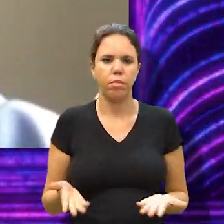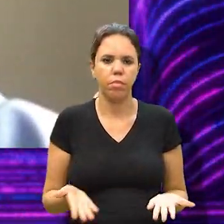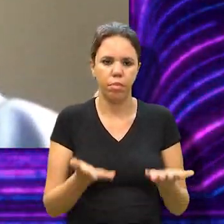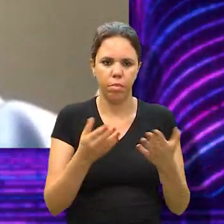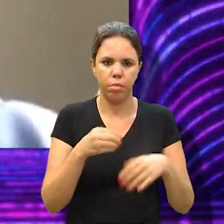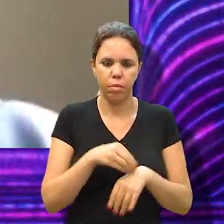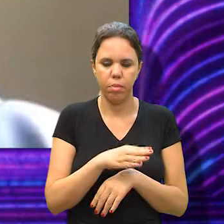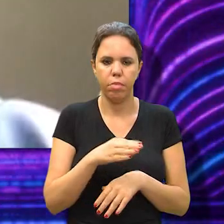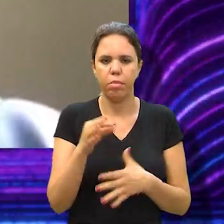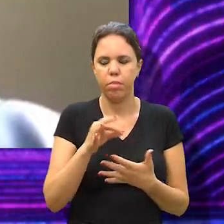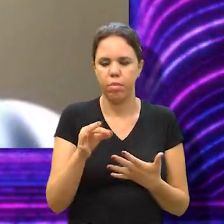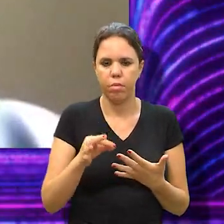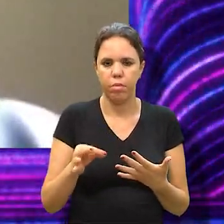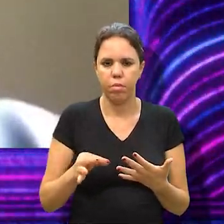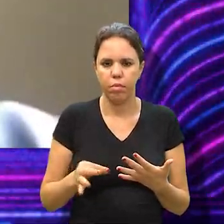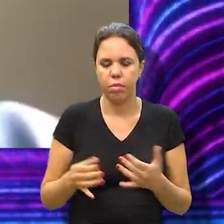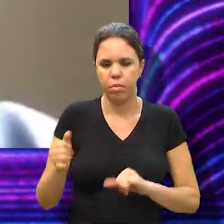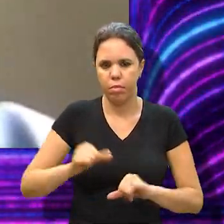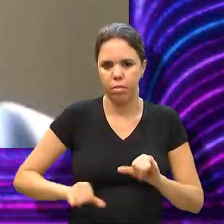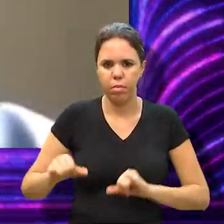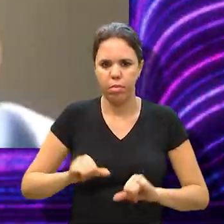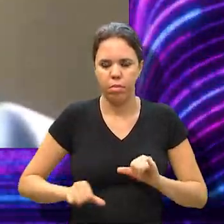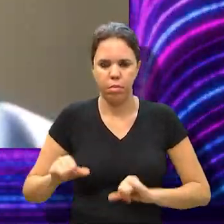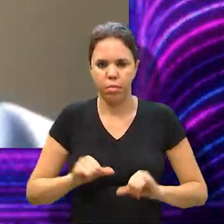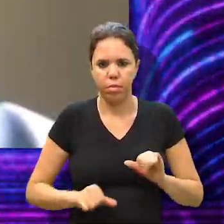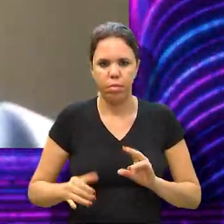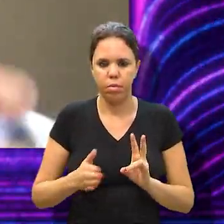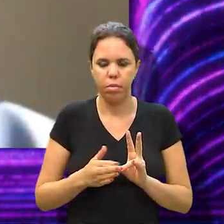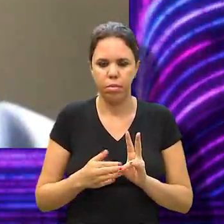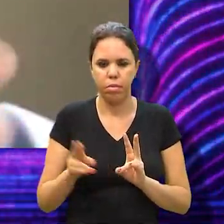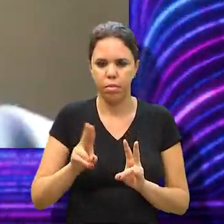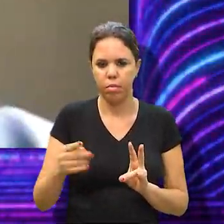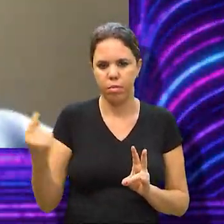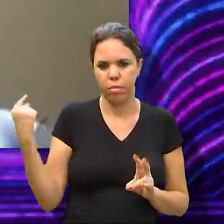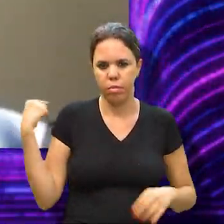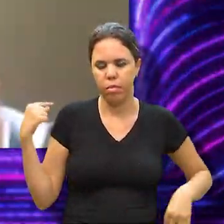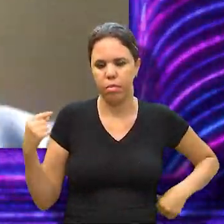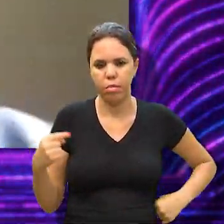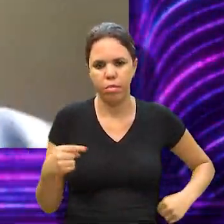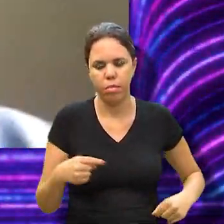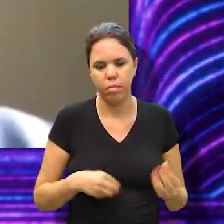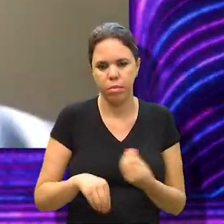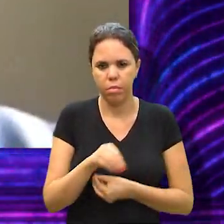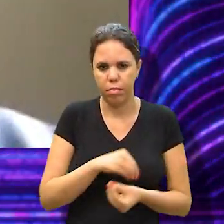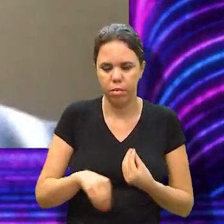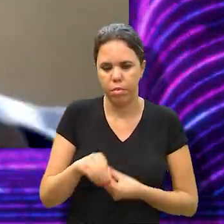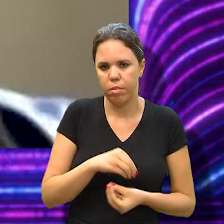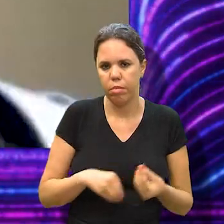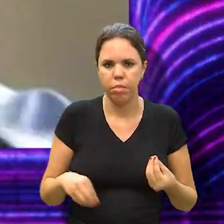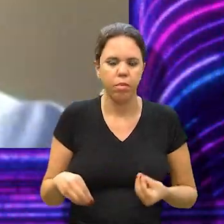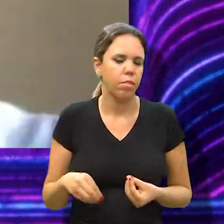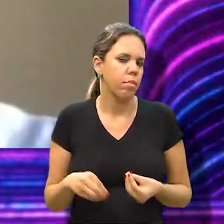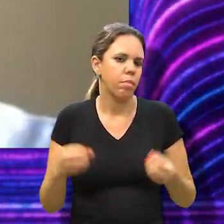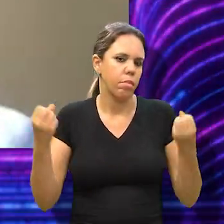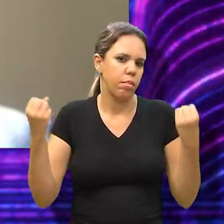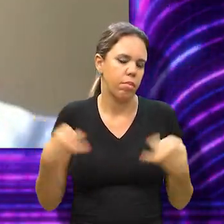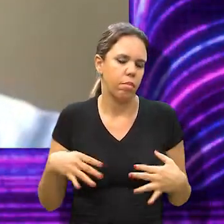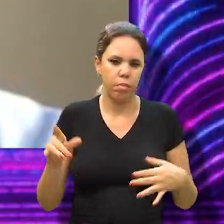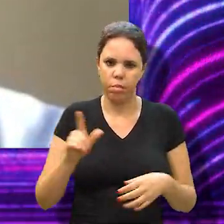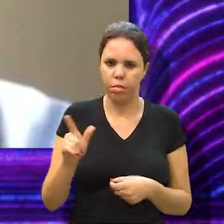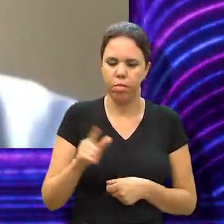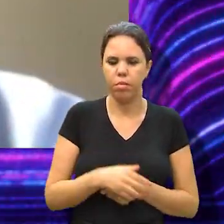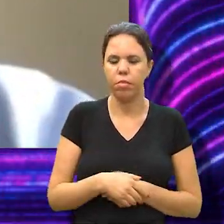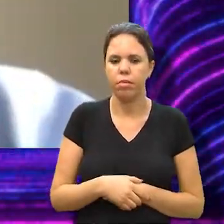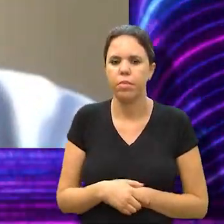ele traz aqueles elementos químicos que os índios usaram ali nas suas poções, ele traz aquilo para uma